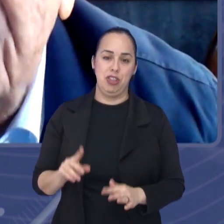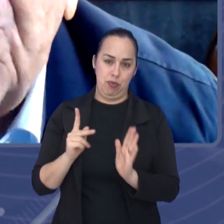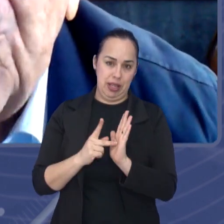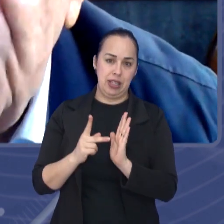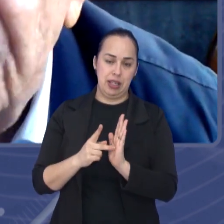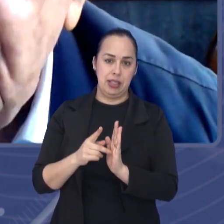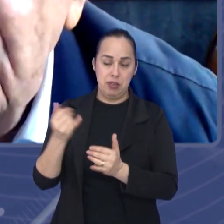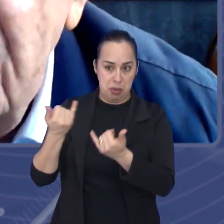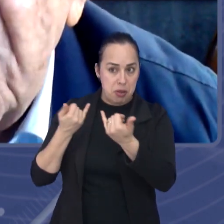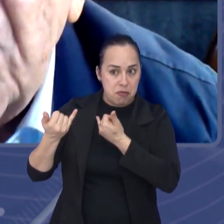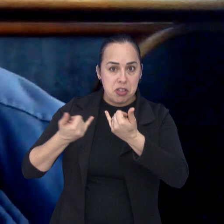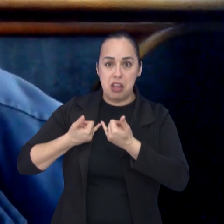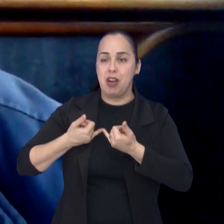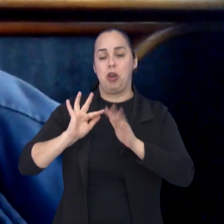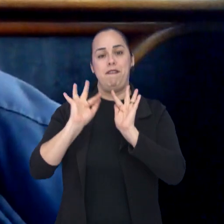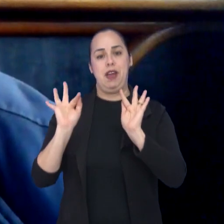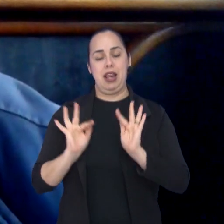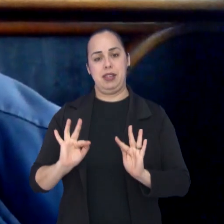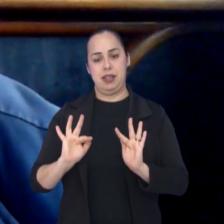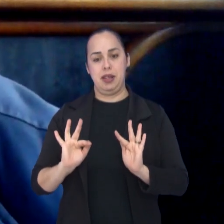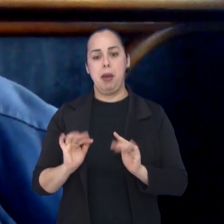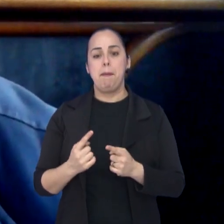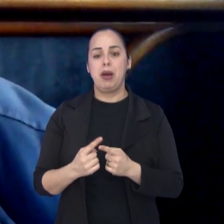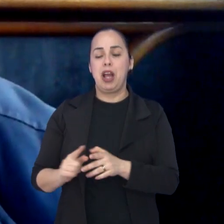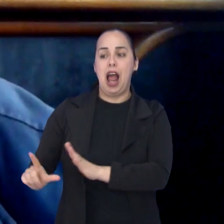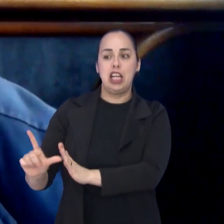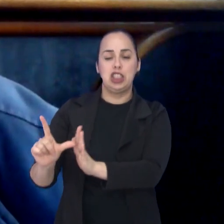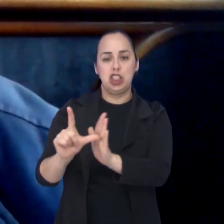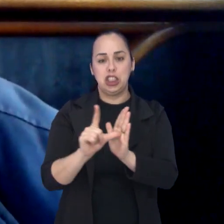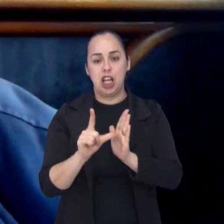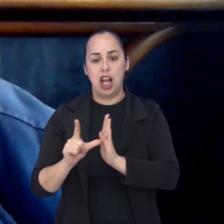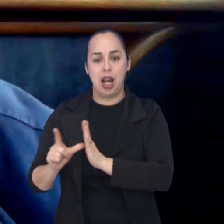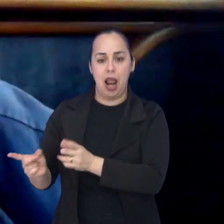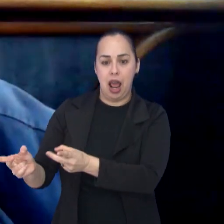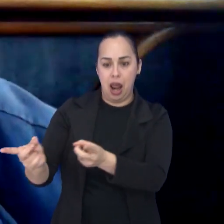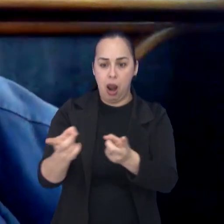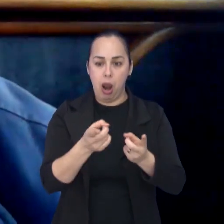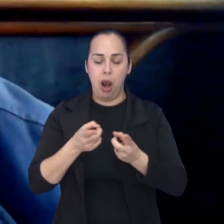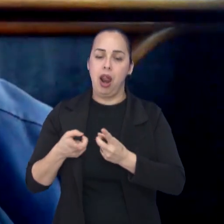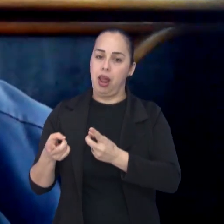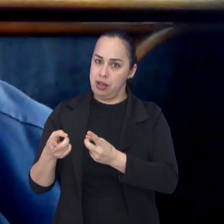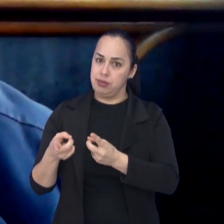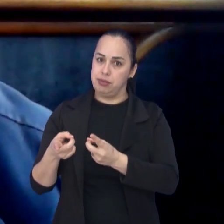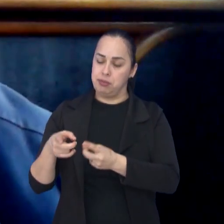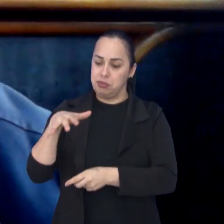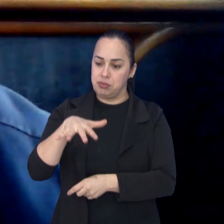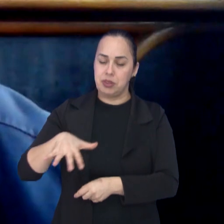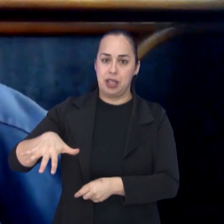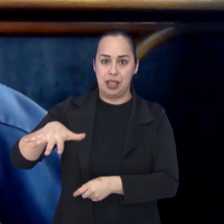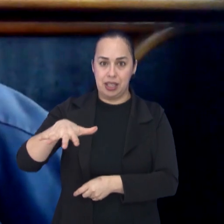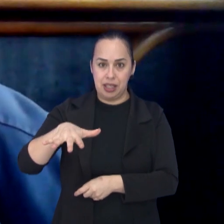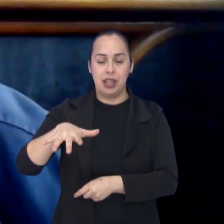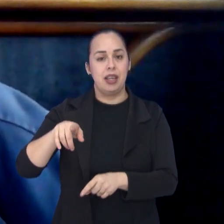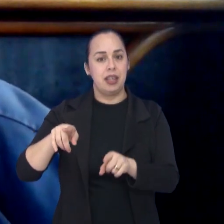saber de tudo isso. Você vê por aí que o comércio varejista, de um modo geral, mesmo esse serviço de